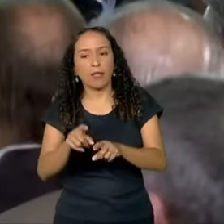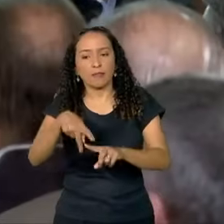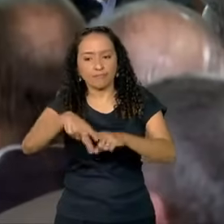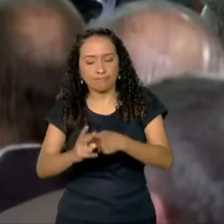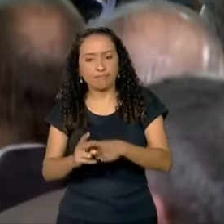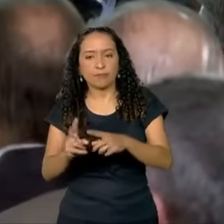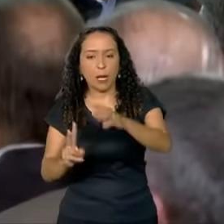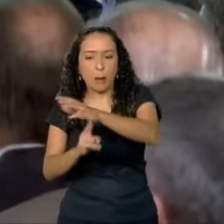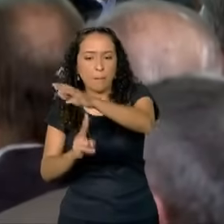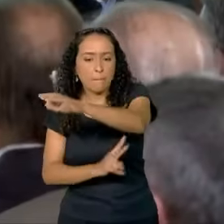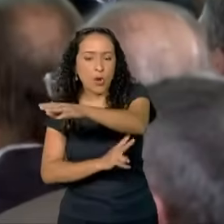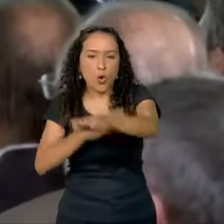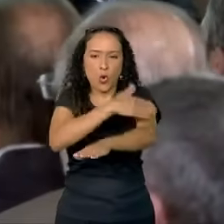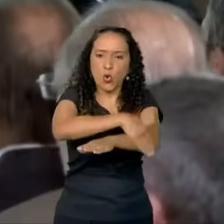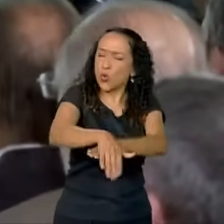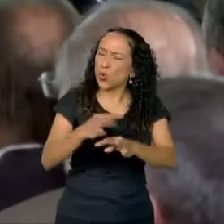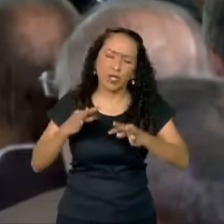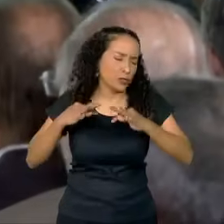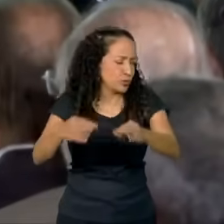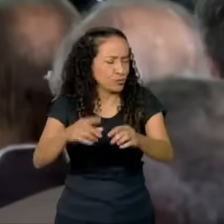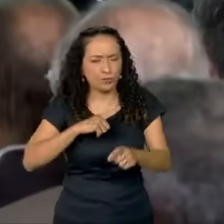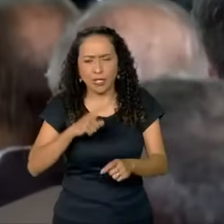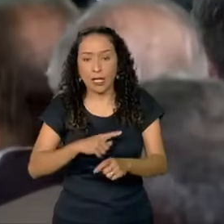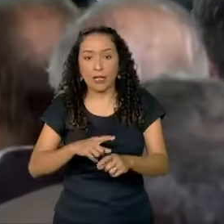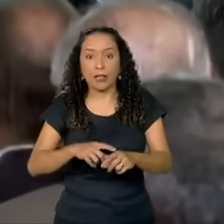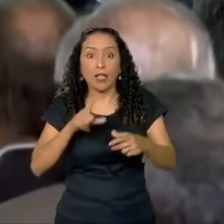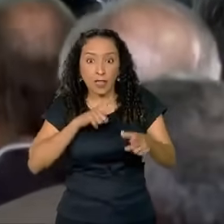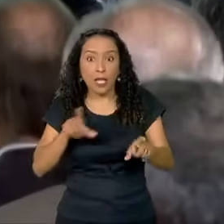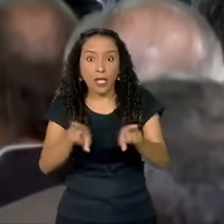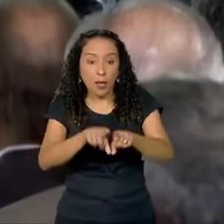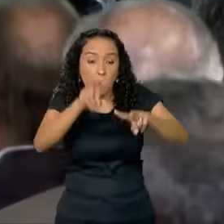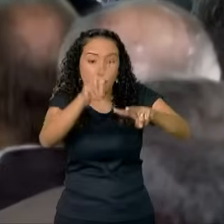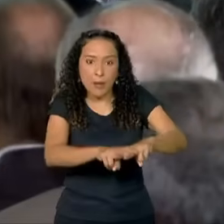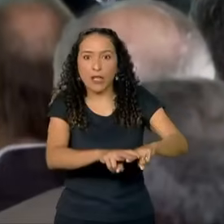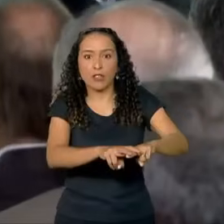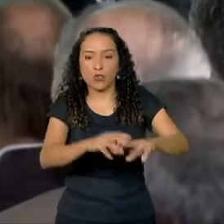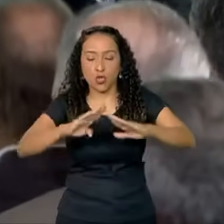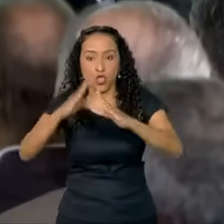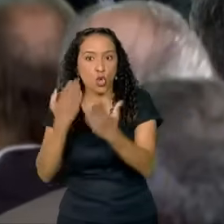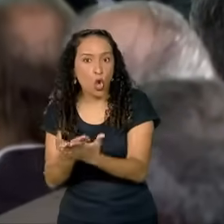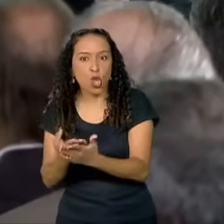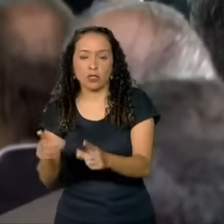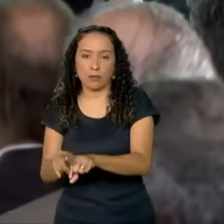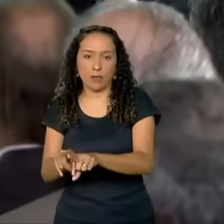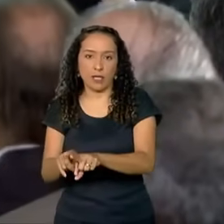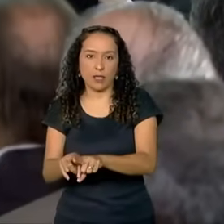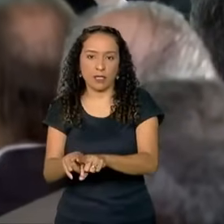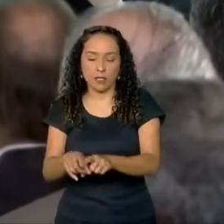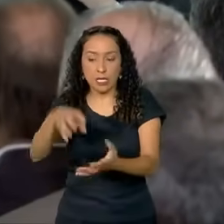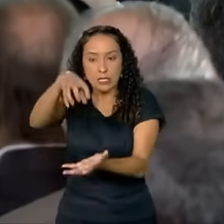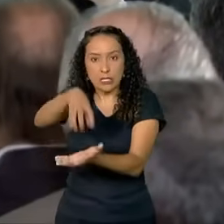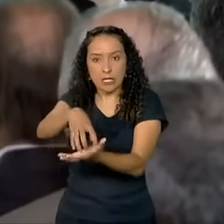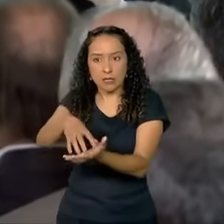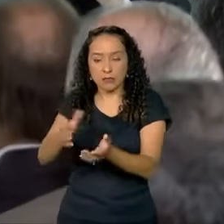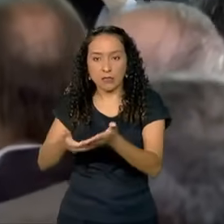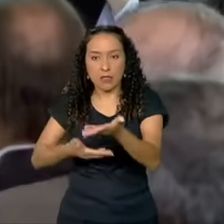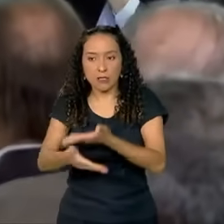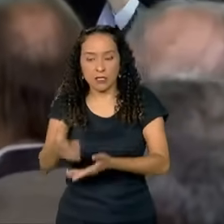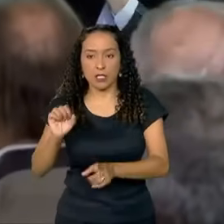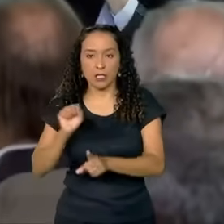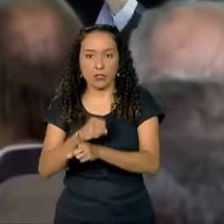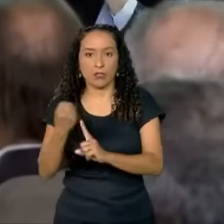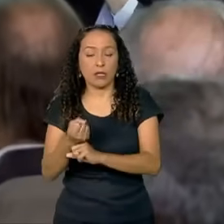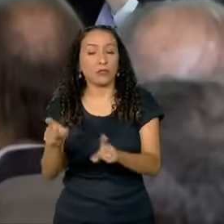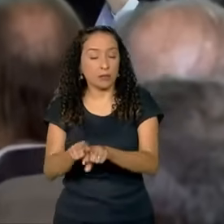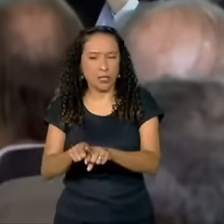públicos afetados, né? Tem de tudo, tem presídio afetado, tem escola afetada, tem centro de assistência social, todas as